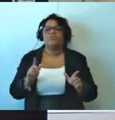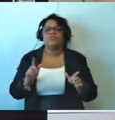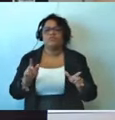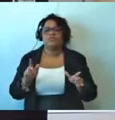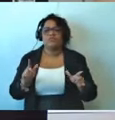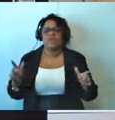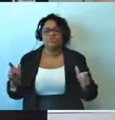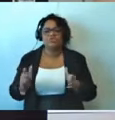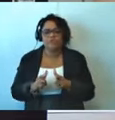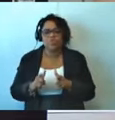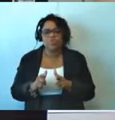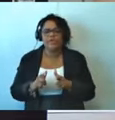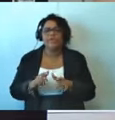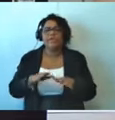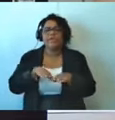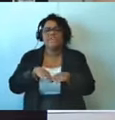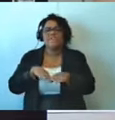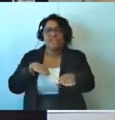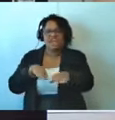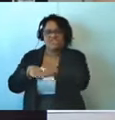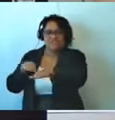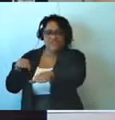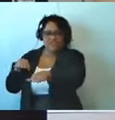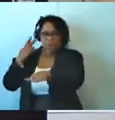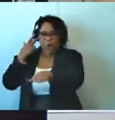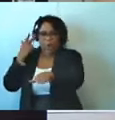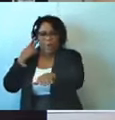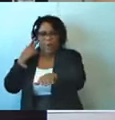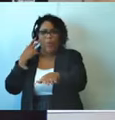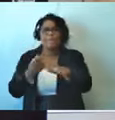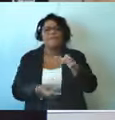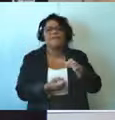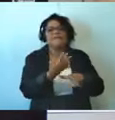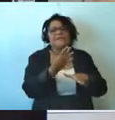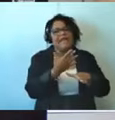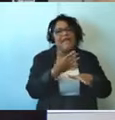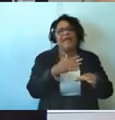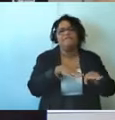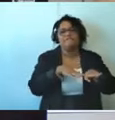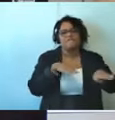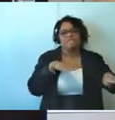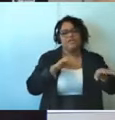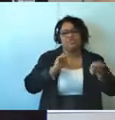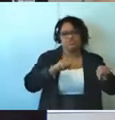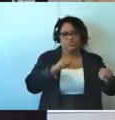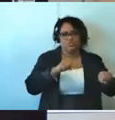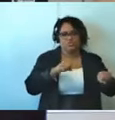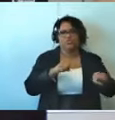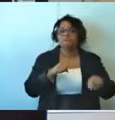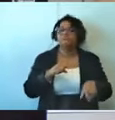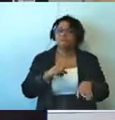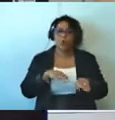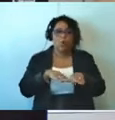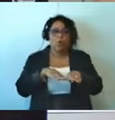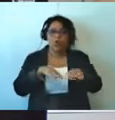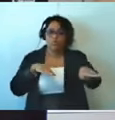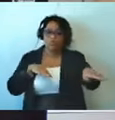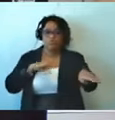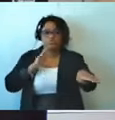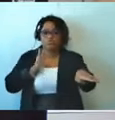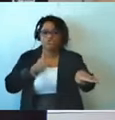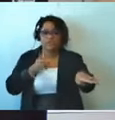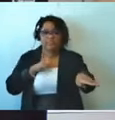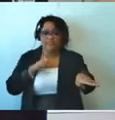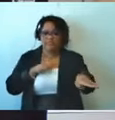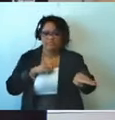motofaixa. Não. O corredor de motos já existe. As pessoas já passam entre a faixa